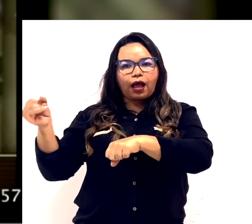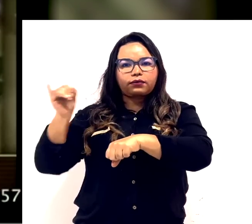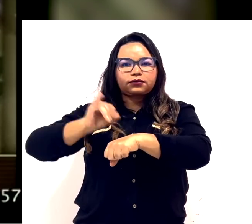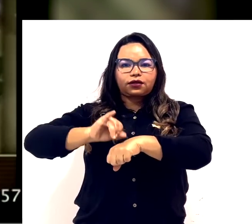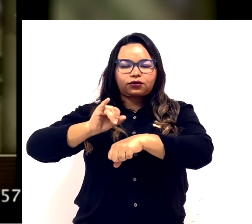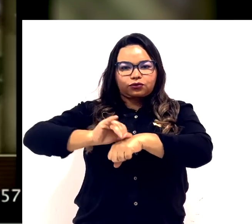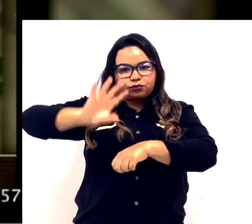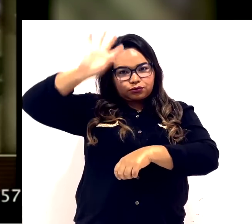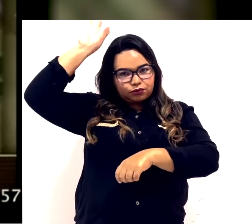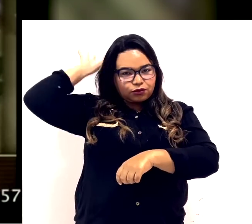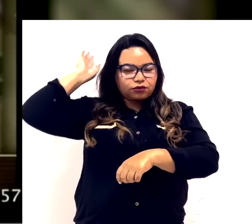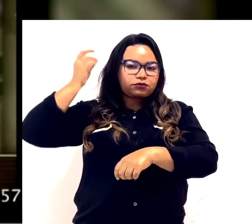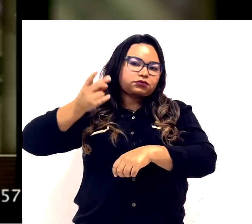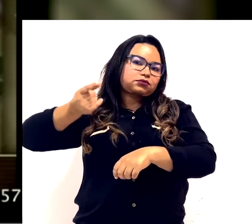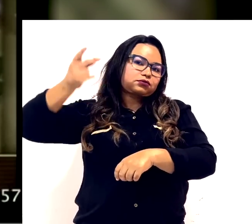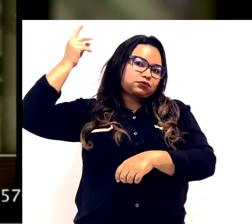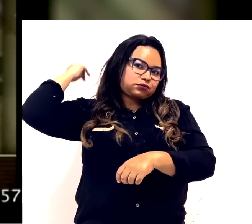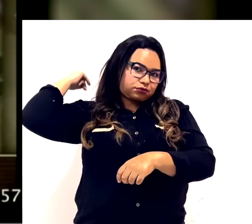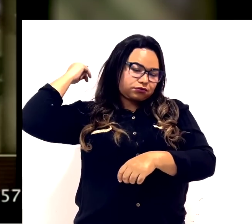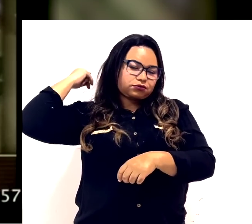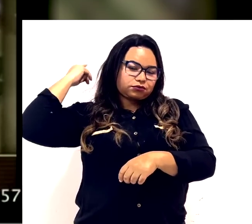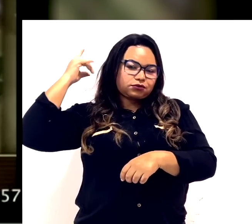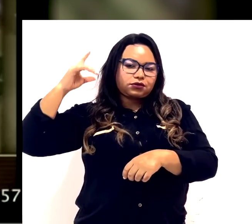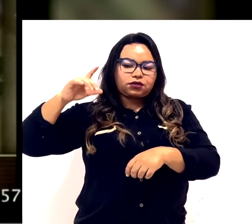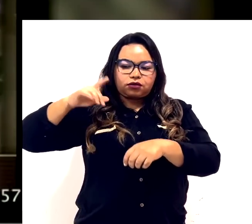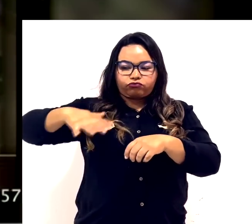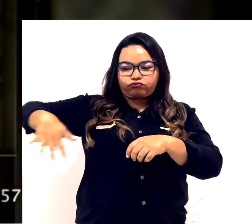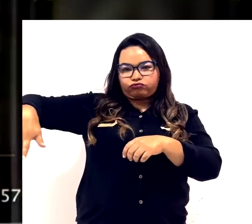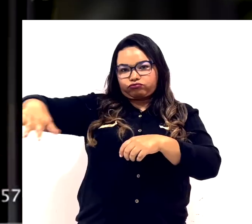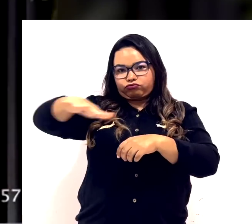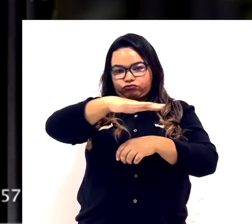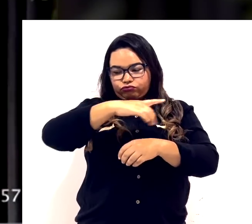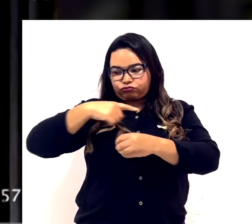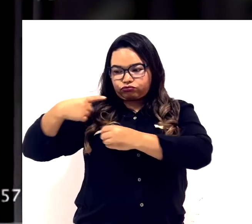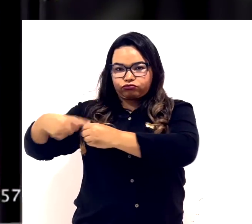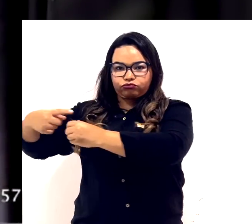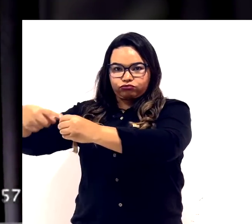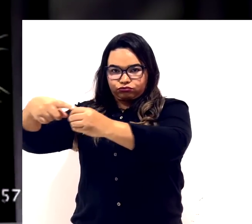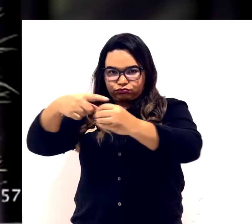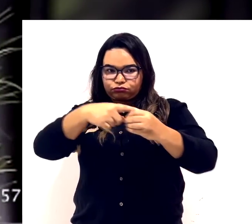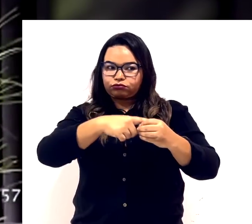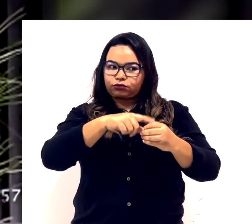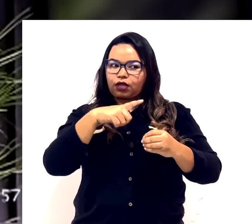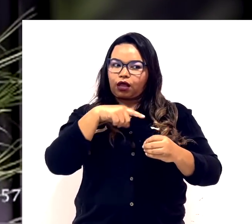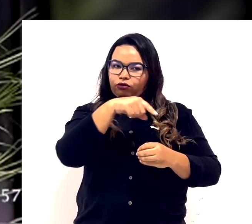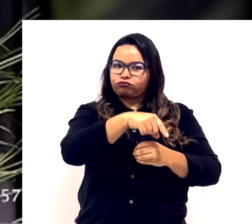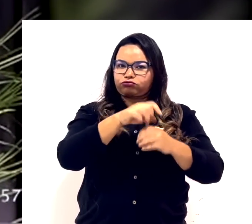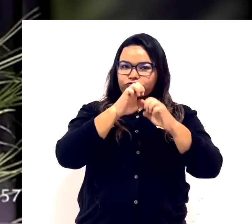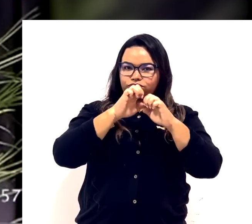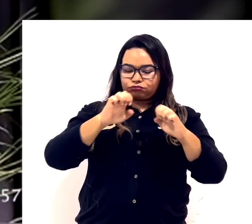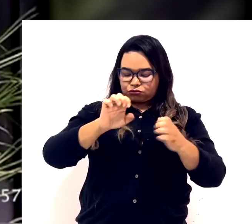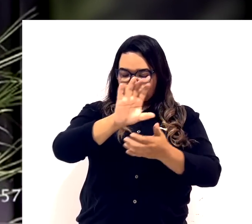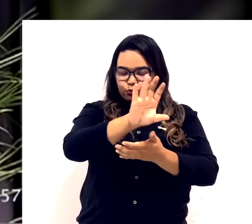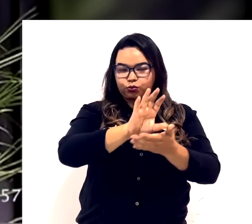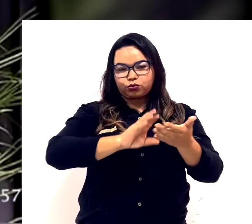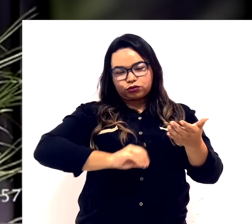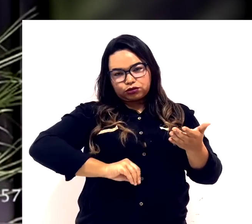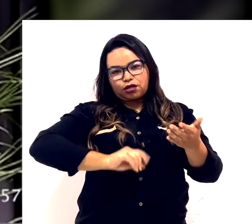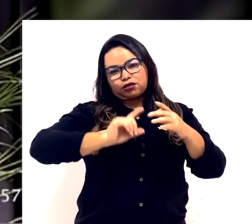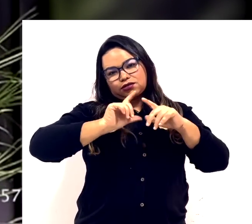e áreas circunvizinhas. E os ostrogodos também tinham um evangelho derivado da antiga Palestina.